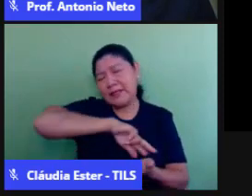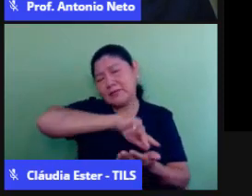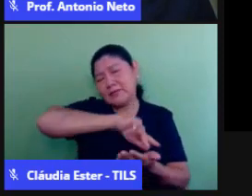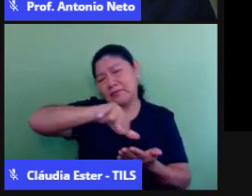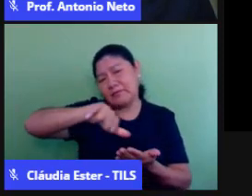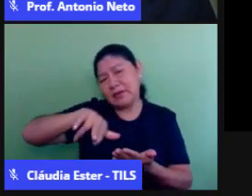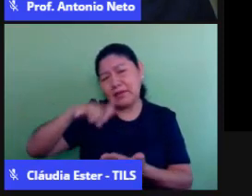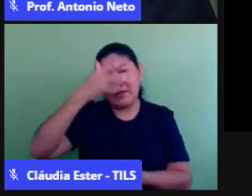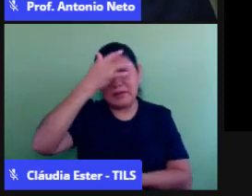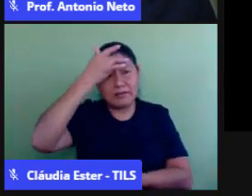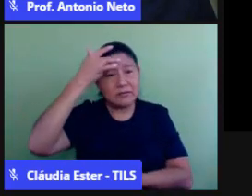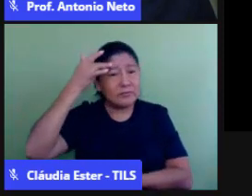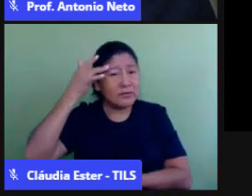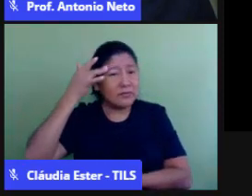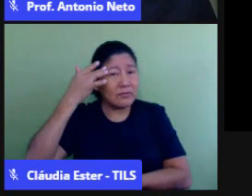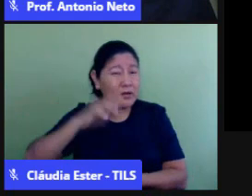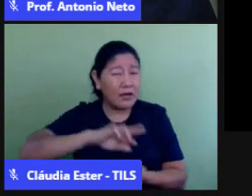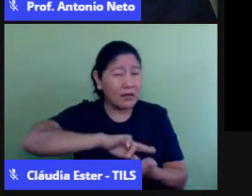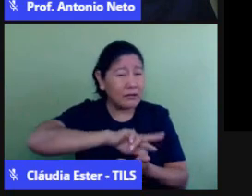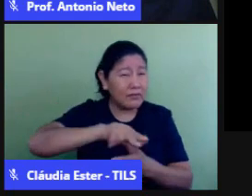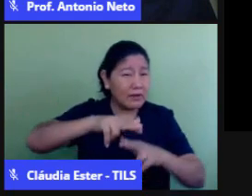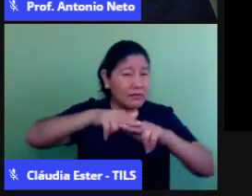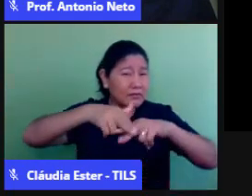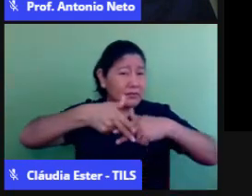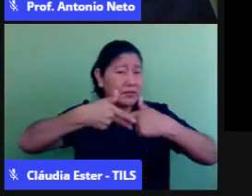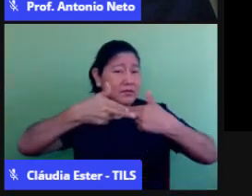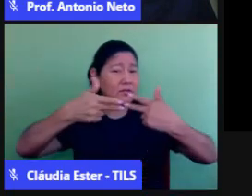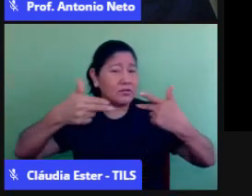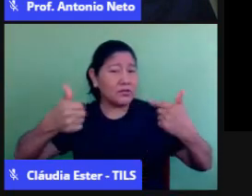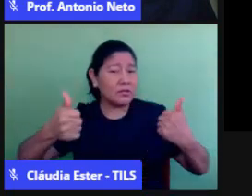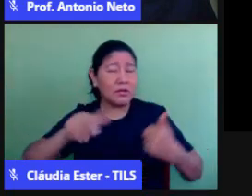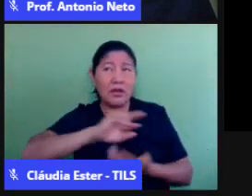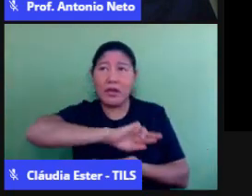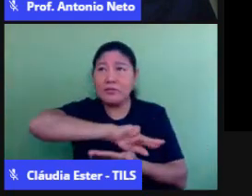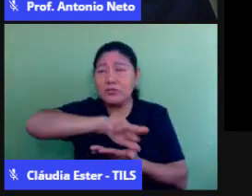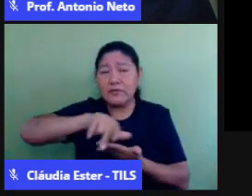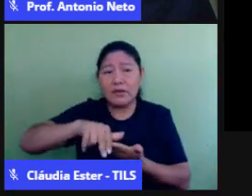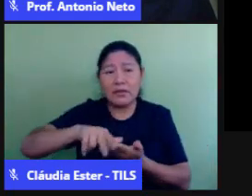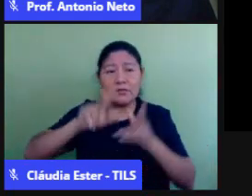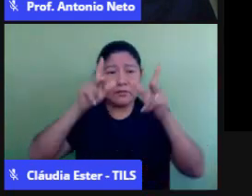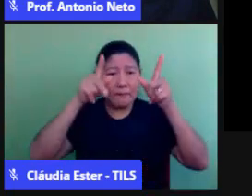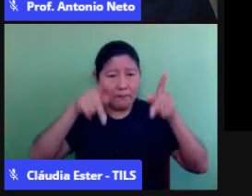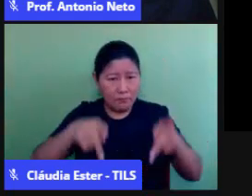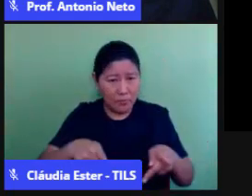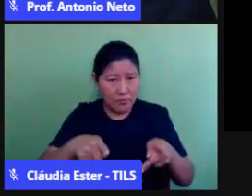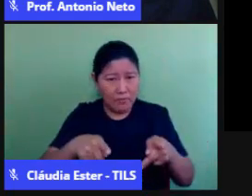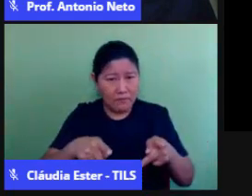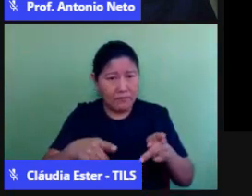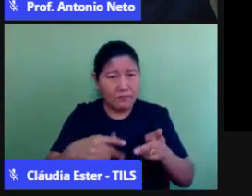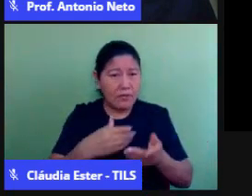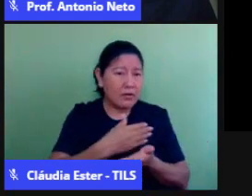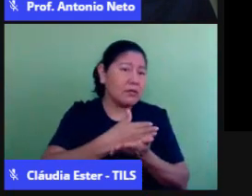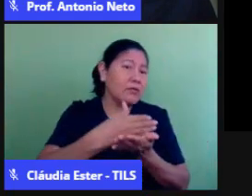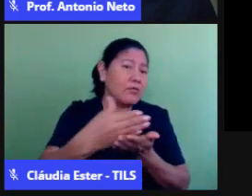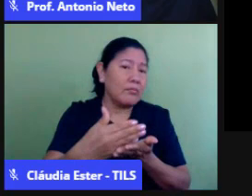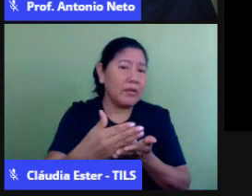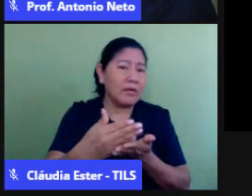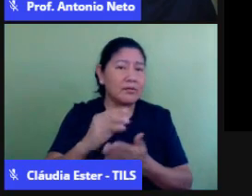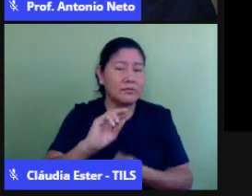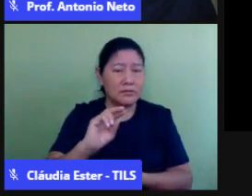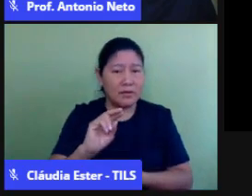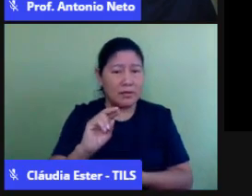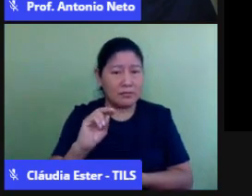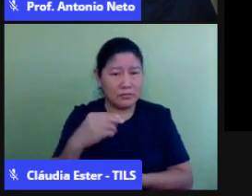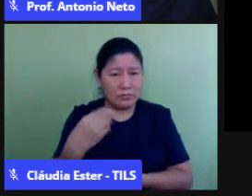pessoas, várias identidades aqui que formam a nossa cultura, né? E daí a gente poderia estar citando